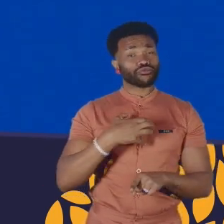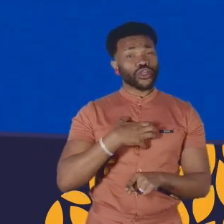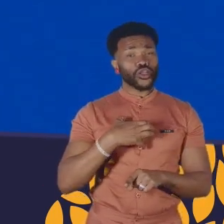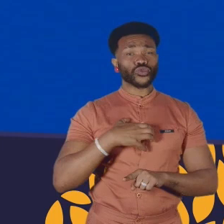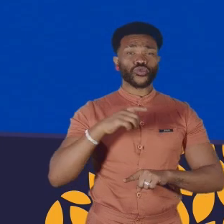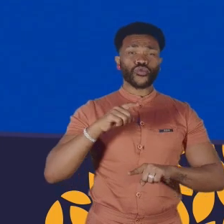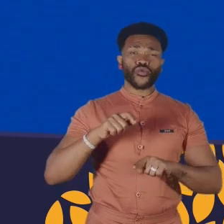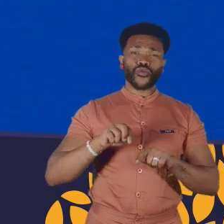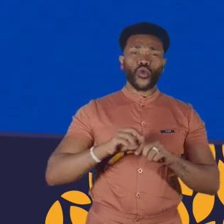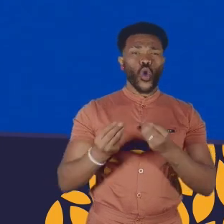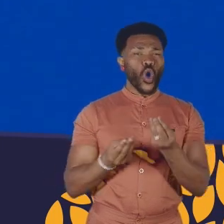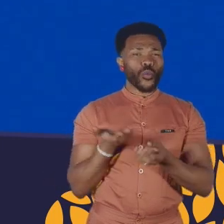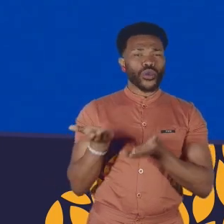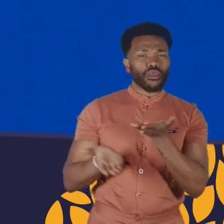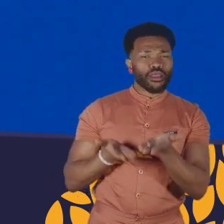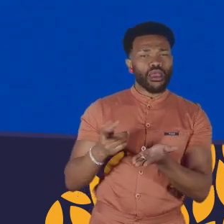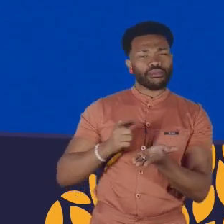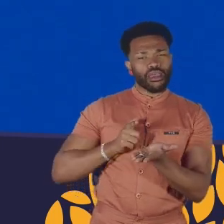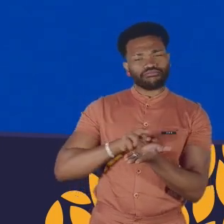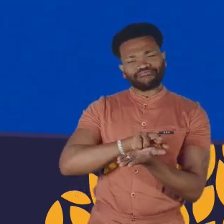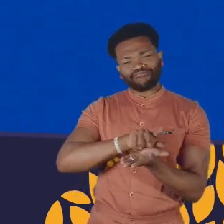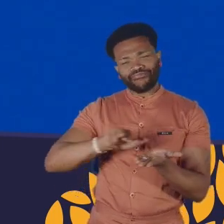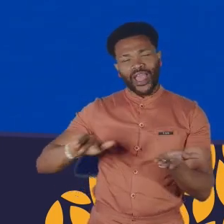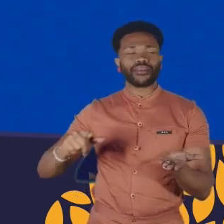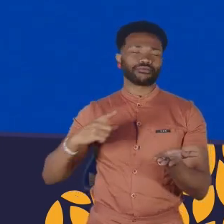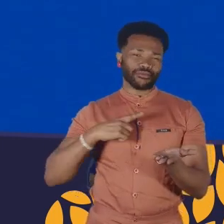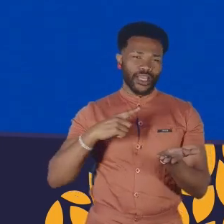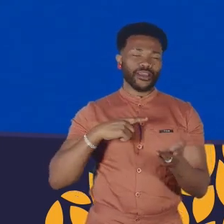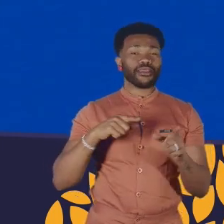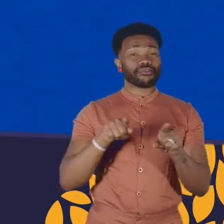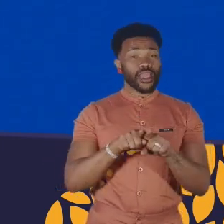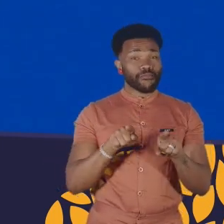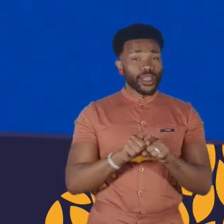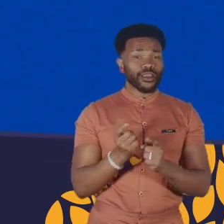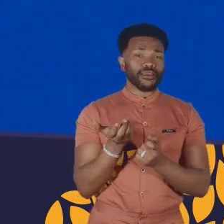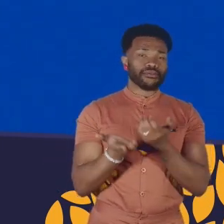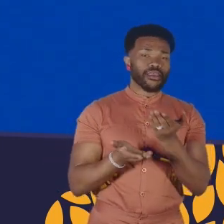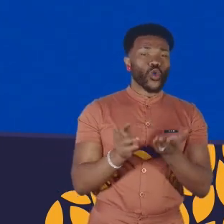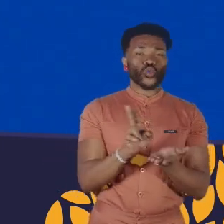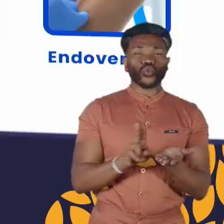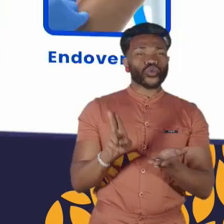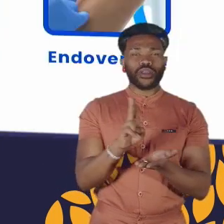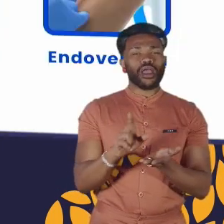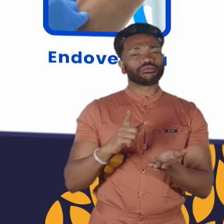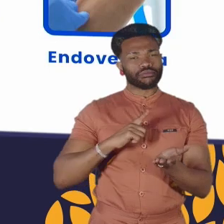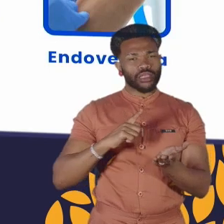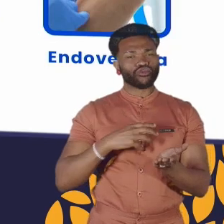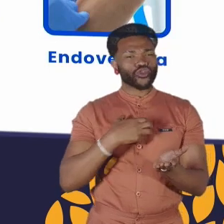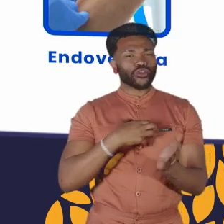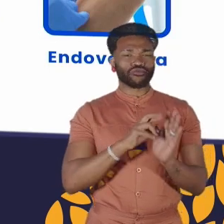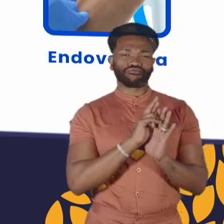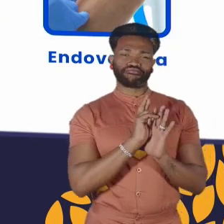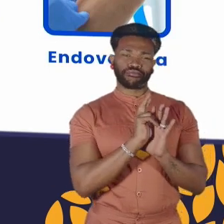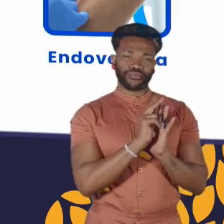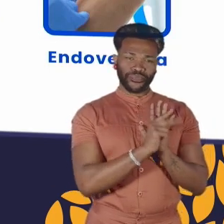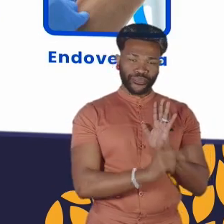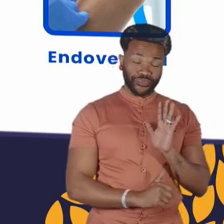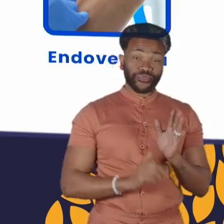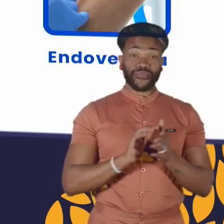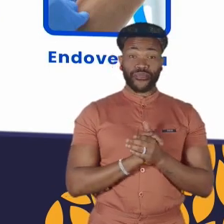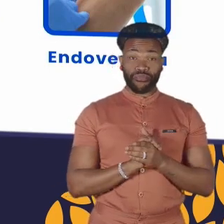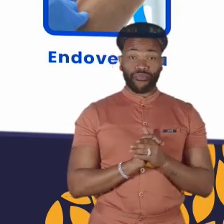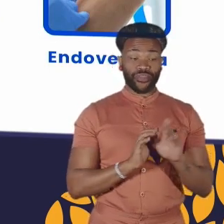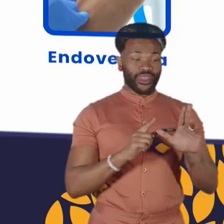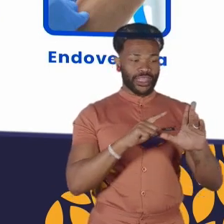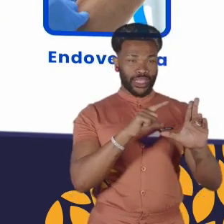de administrar a cannabis no nosso corpo. São várias vias de administração da planta. A gente